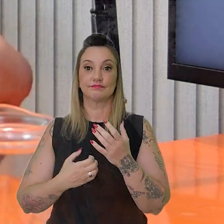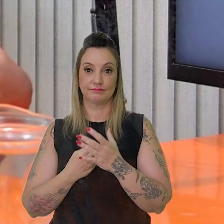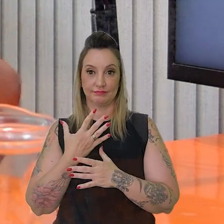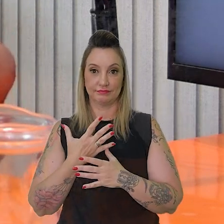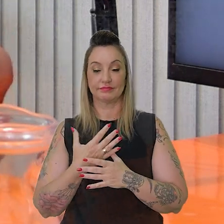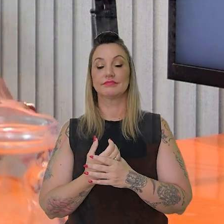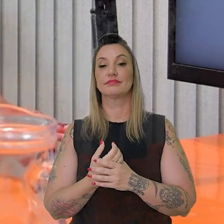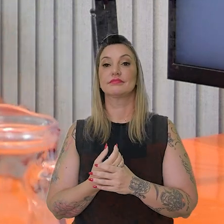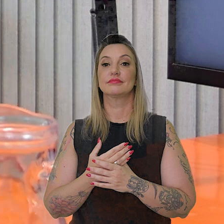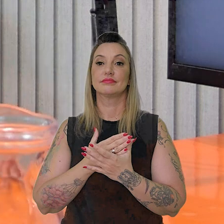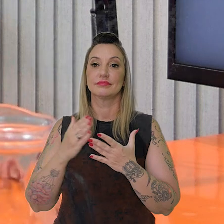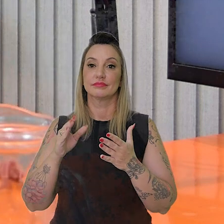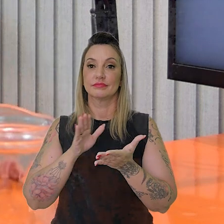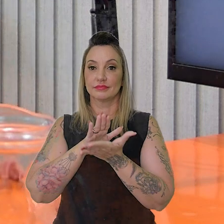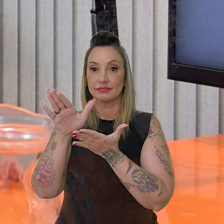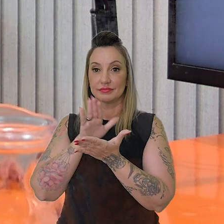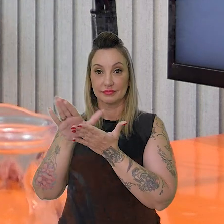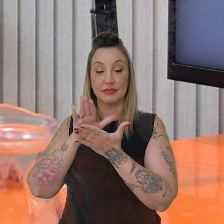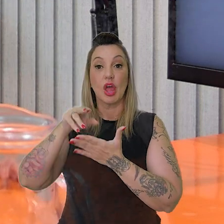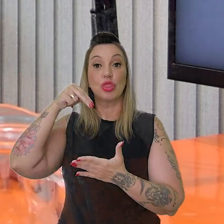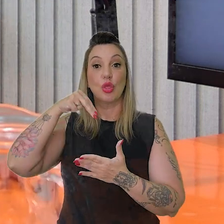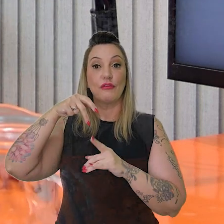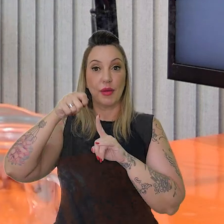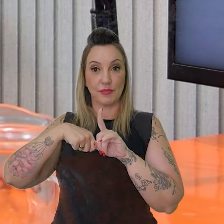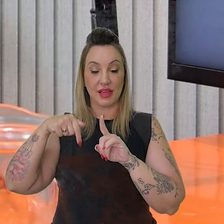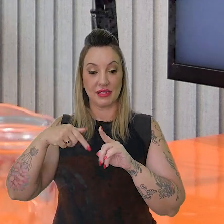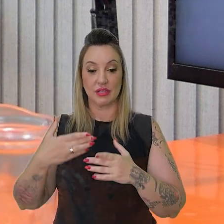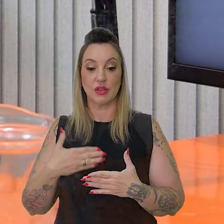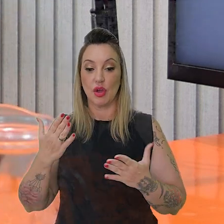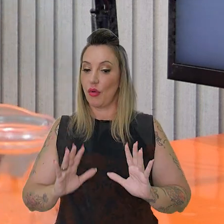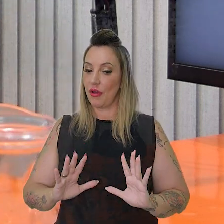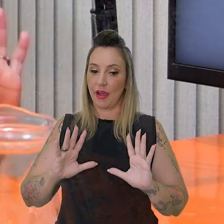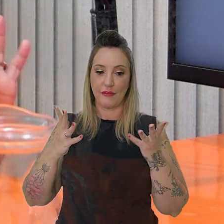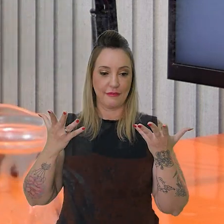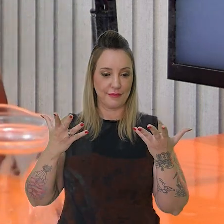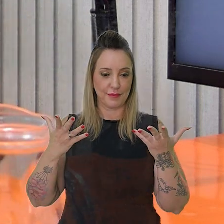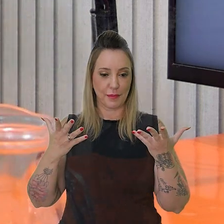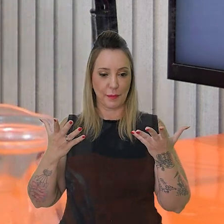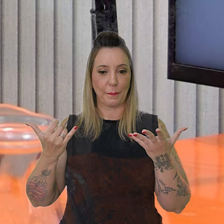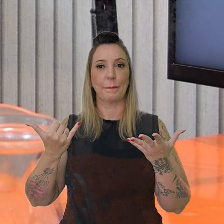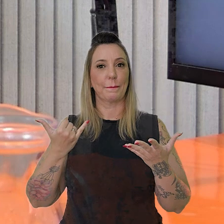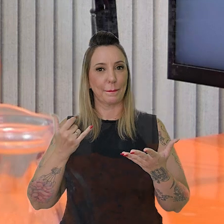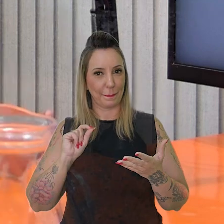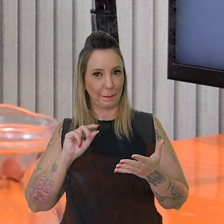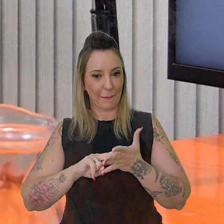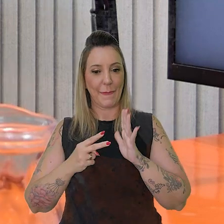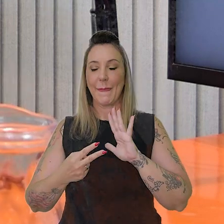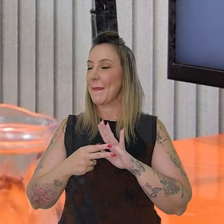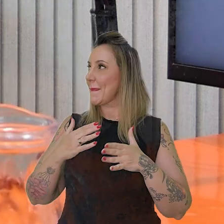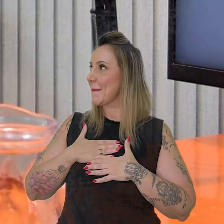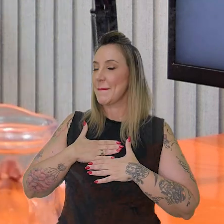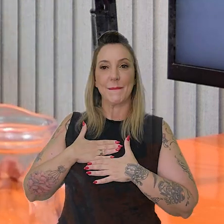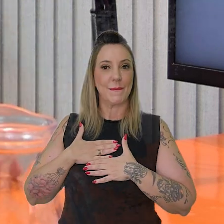tenho que produzir pra gente começar a disparar em novembro mas o evento tá dizendo para que veio